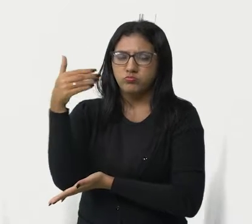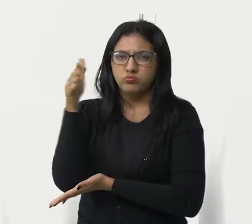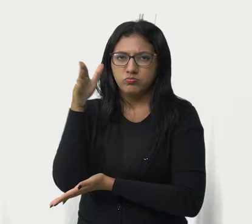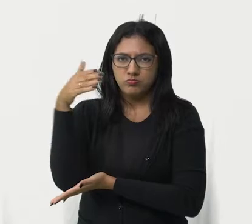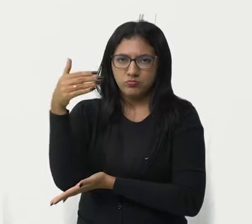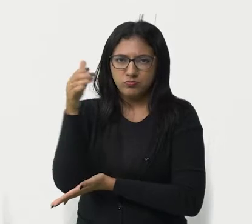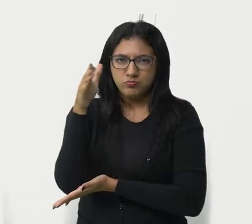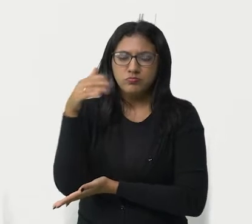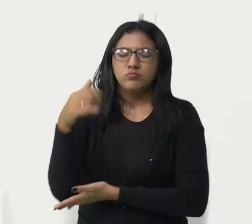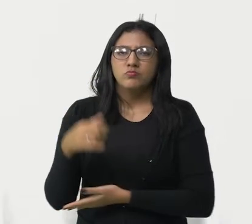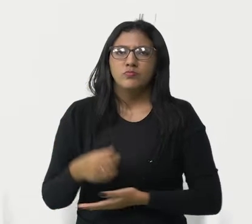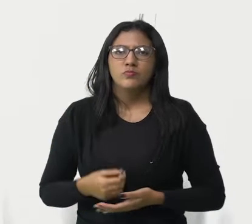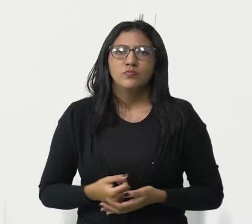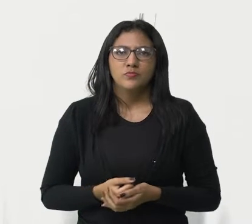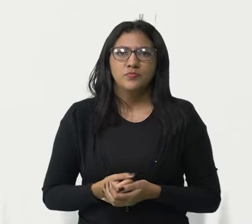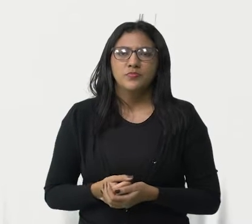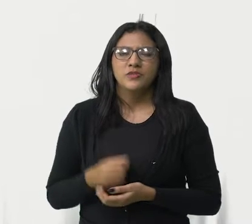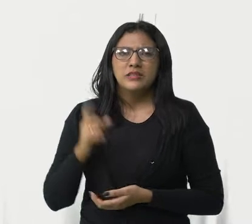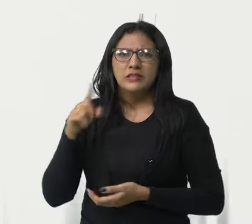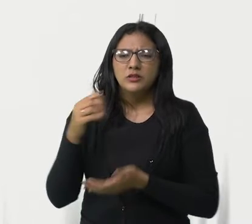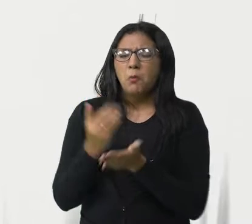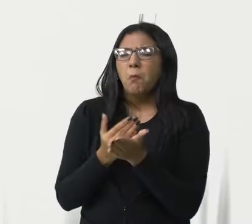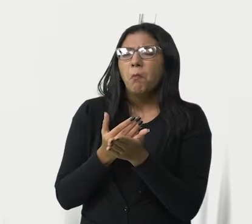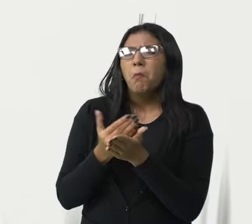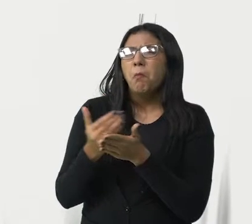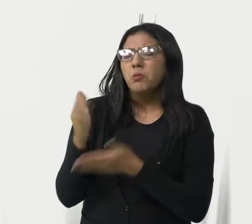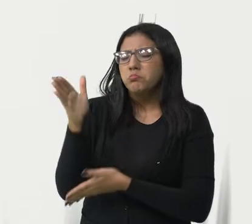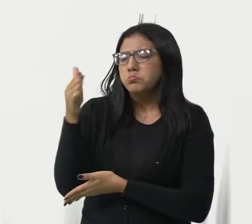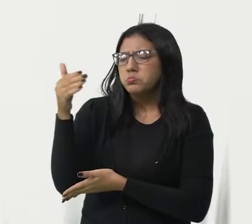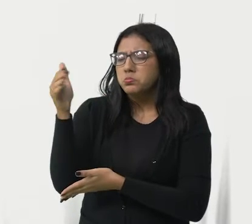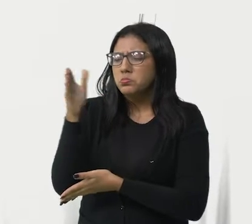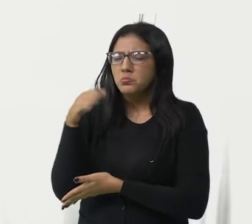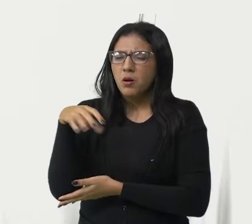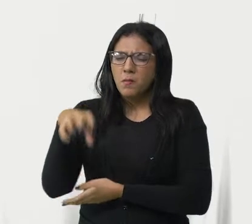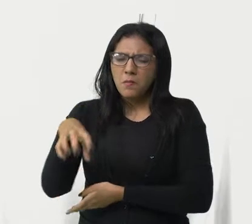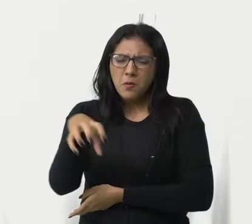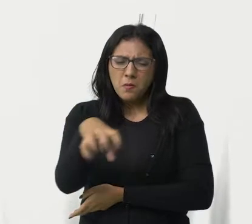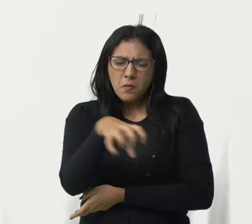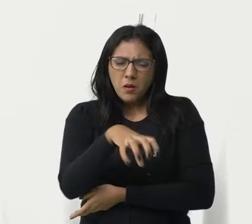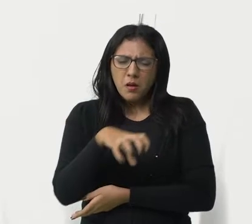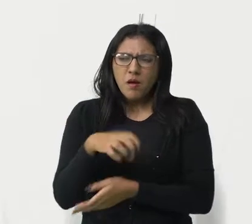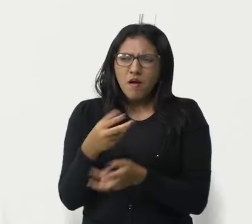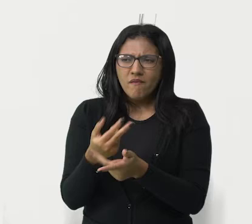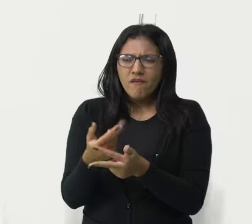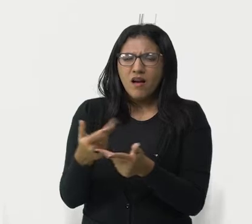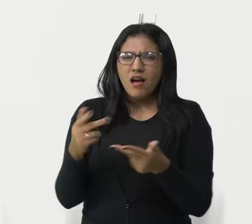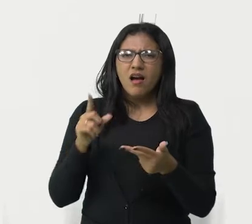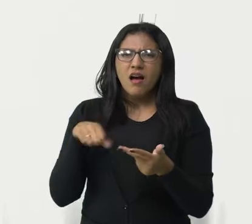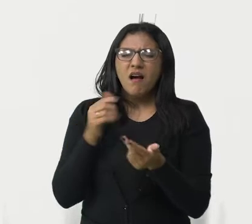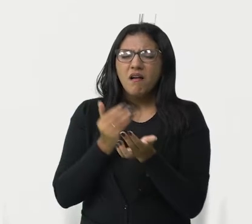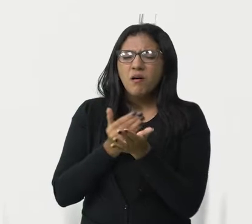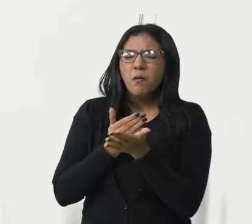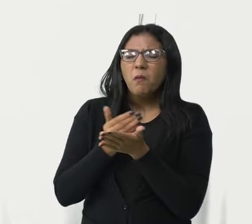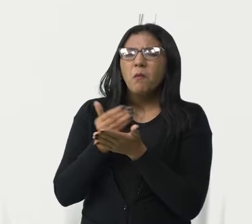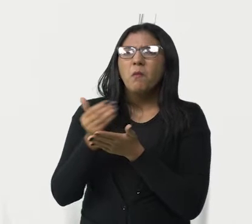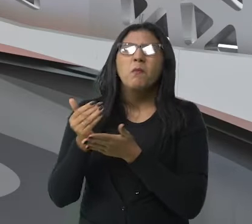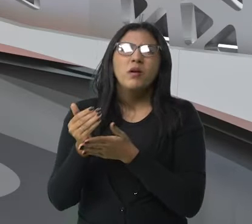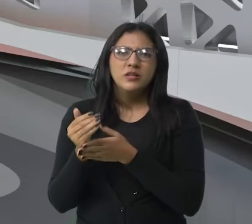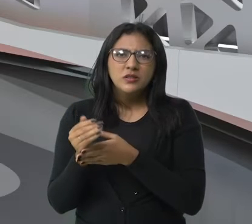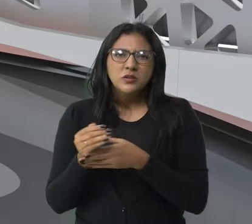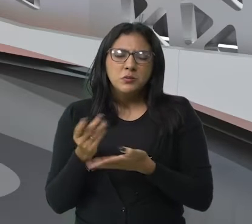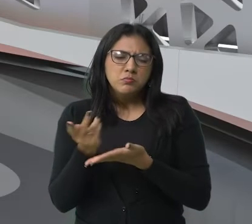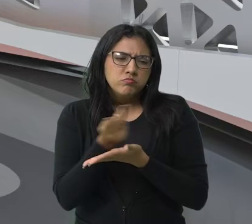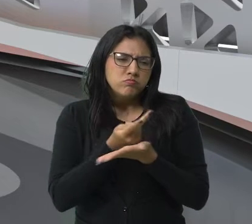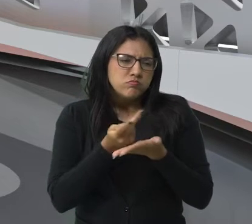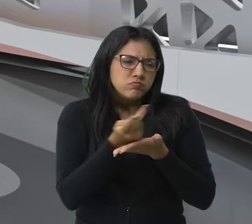Essas bandeiras, gente, que começam a surgir, vai ser a parte em que realmente começa essa exploração,